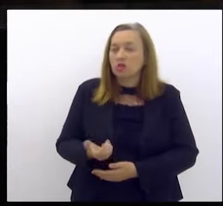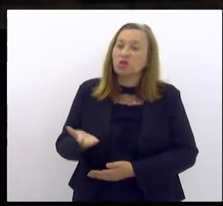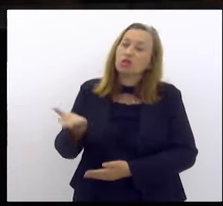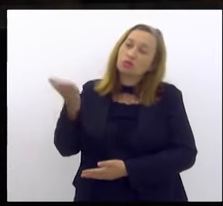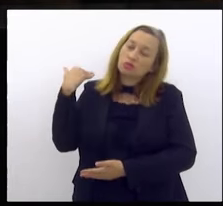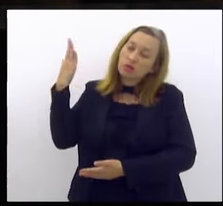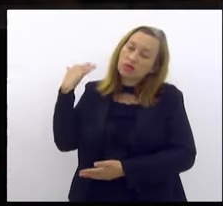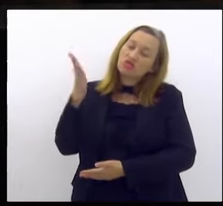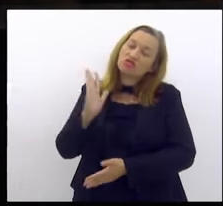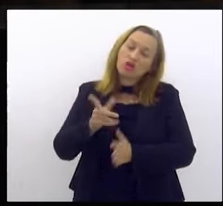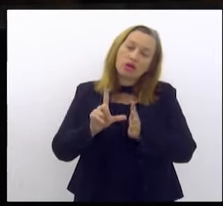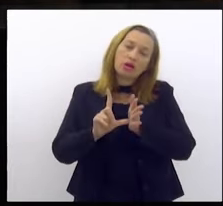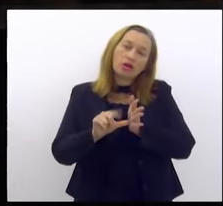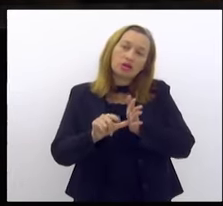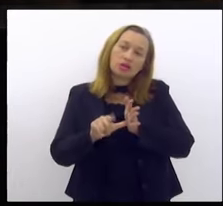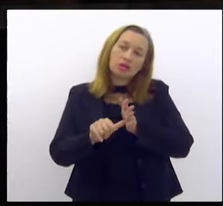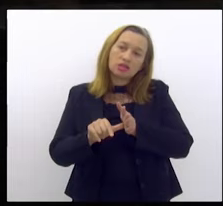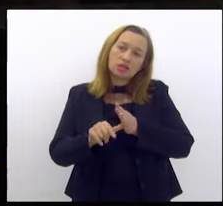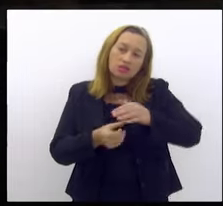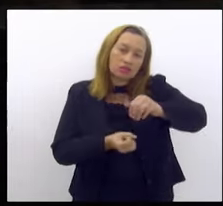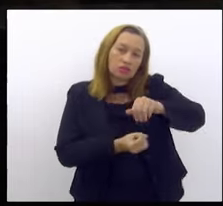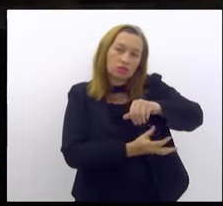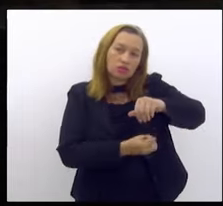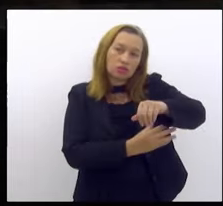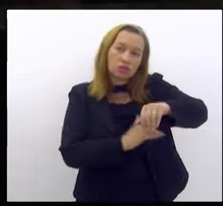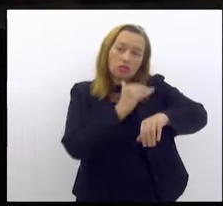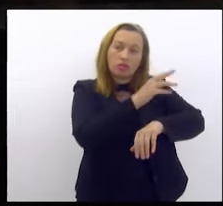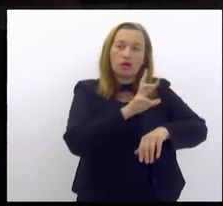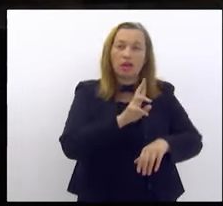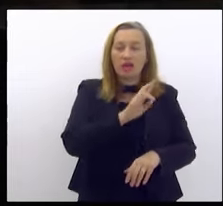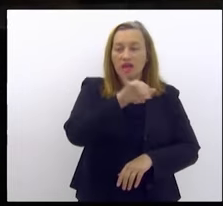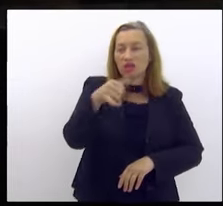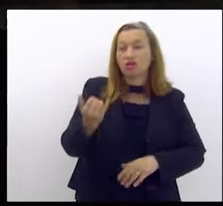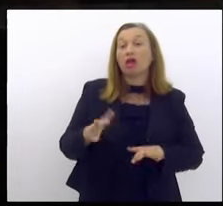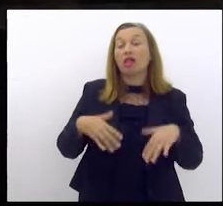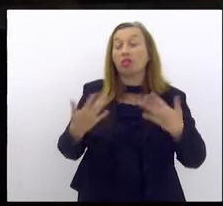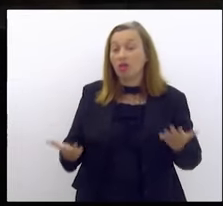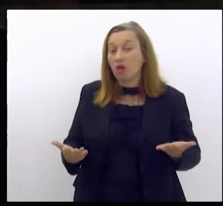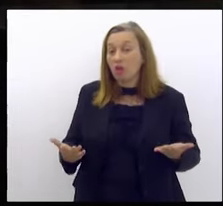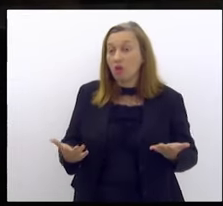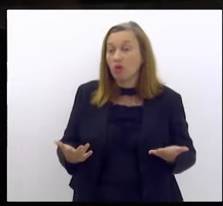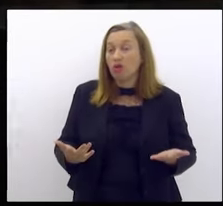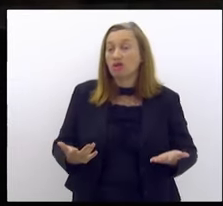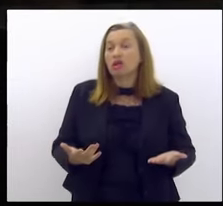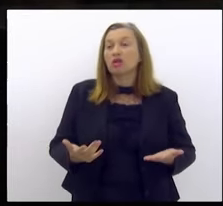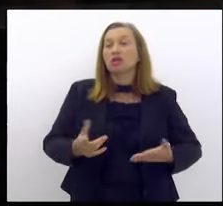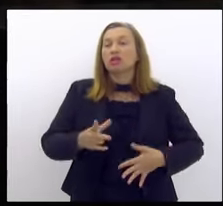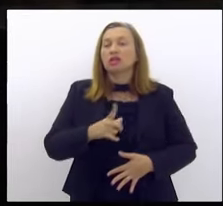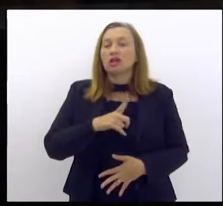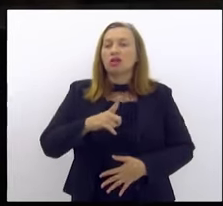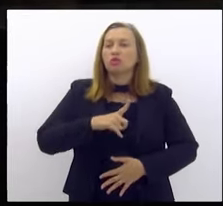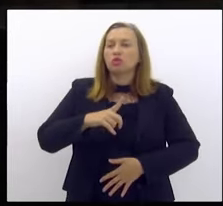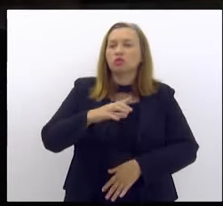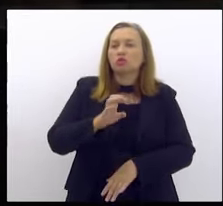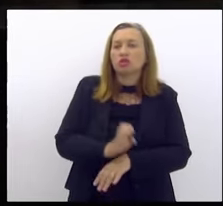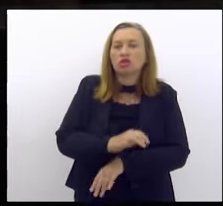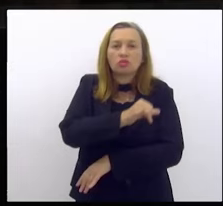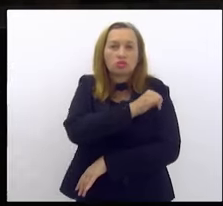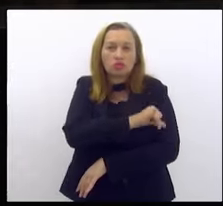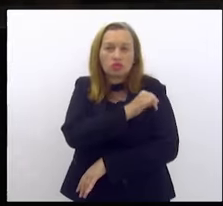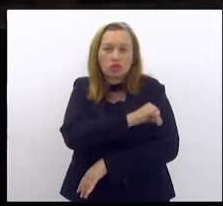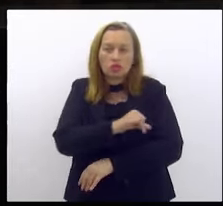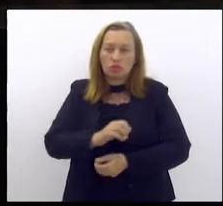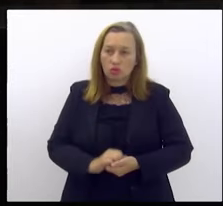estavam atrasados do Super RJ. Então, esse é o cenário onde temos no Estado do Rio de Janeiro